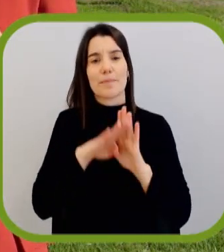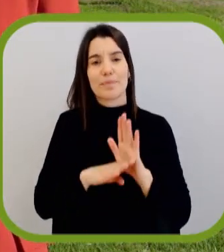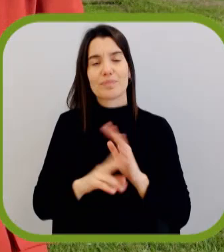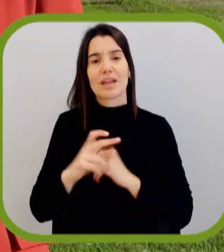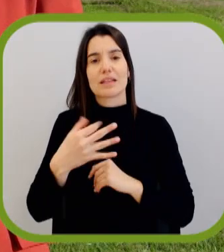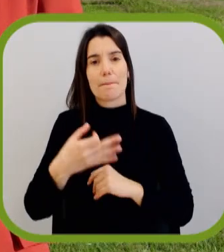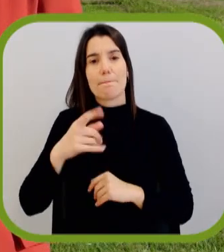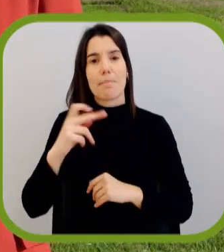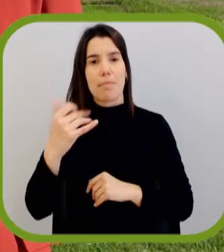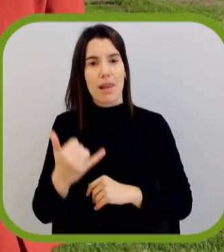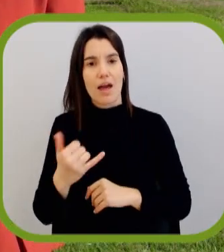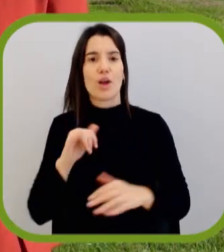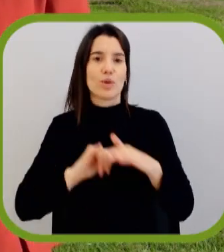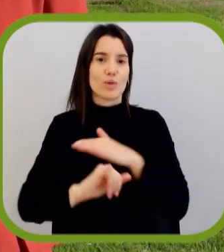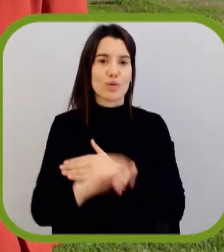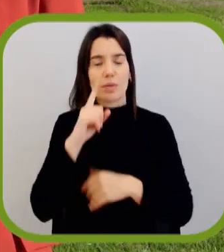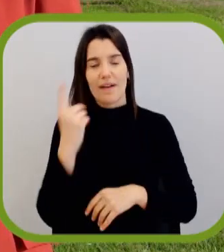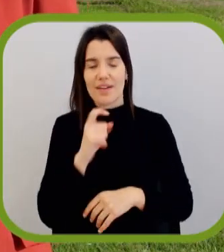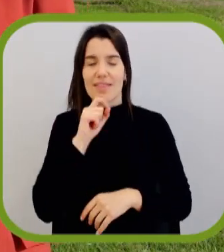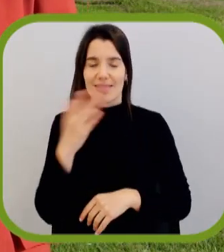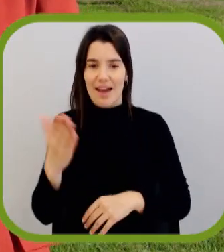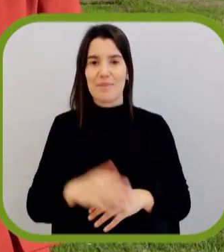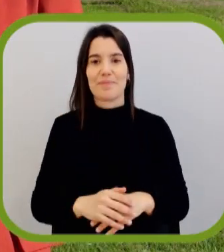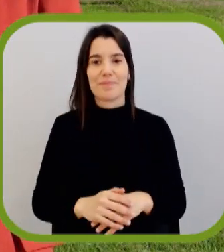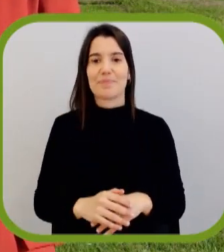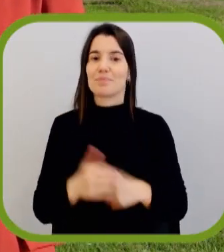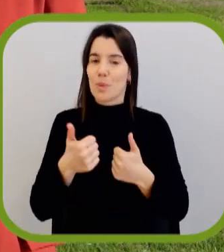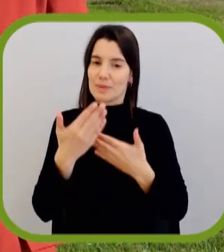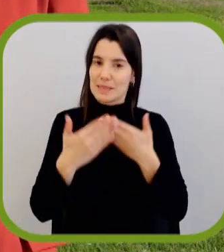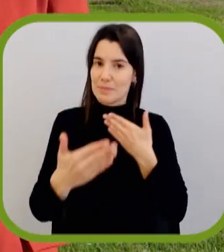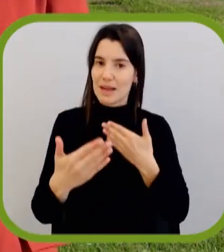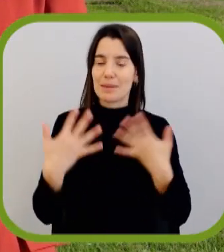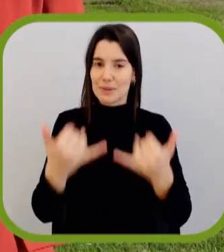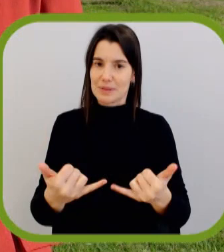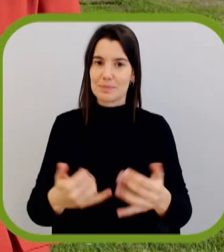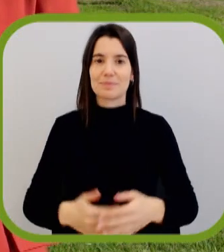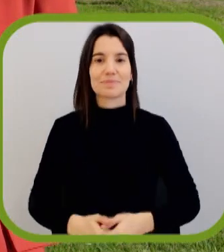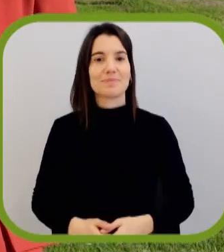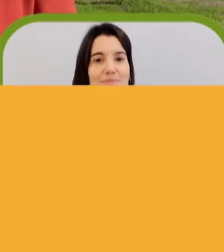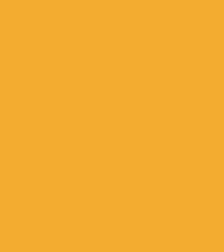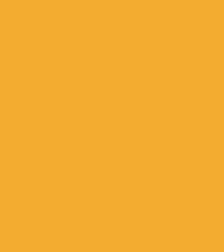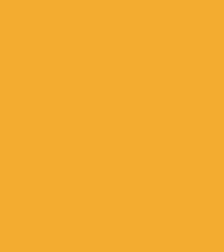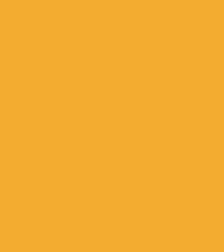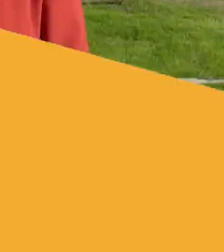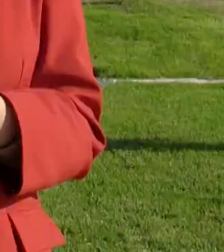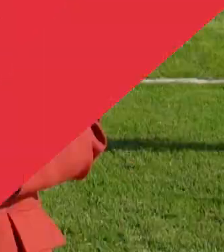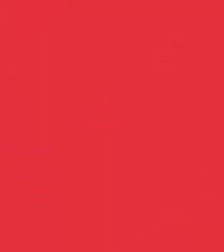Podem ainda rever os episódios na RTP Play ou no YouTube em E2 Esques. Tenham uma ótima semana. Até à próxima.